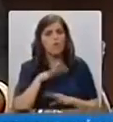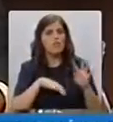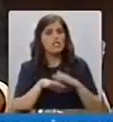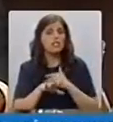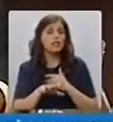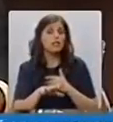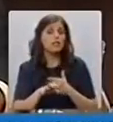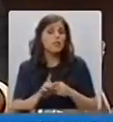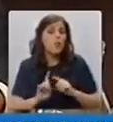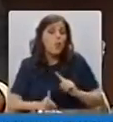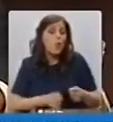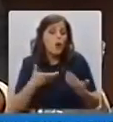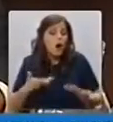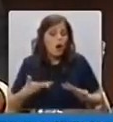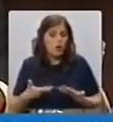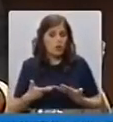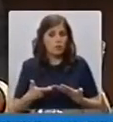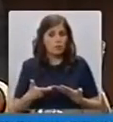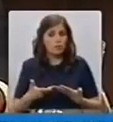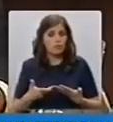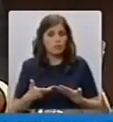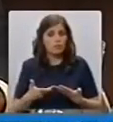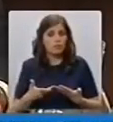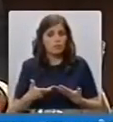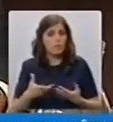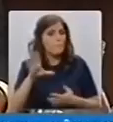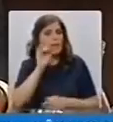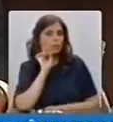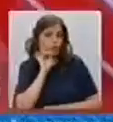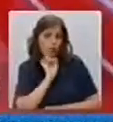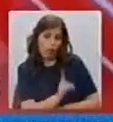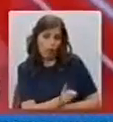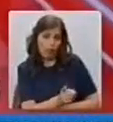que neste momento era essencial.